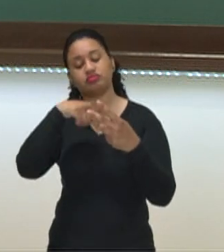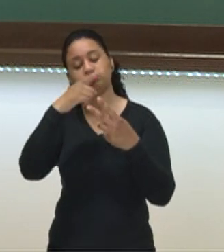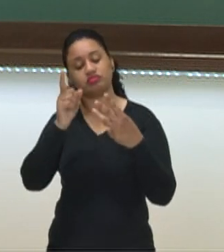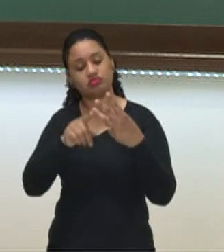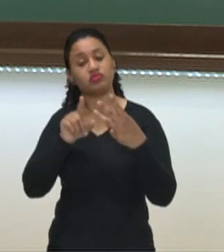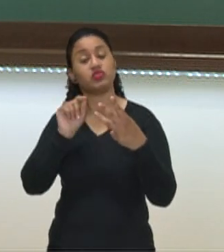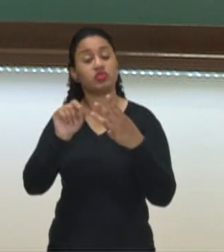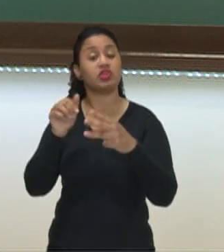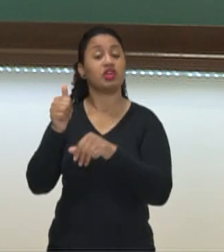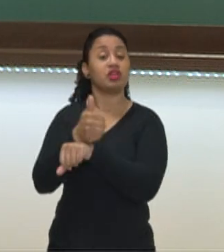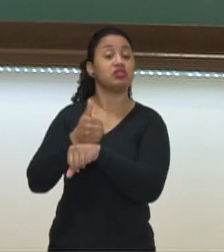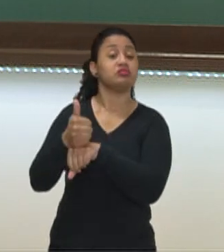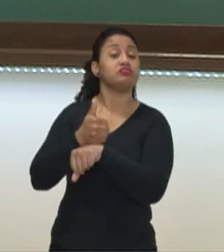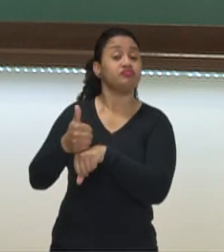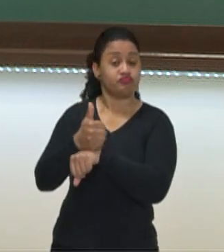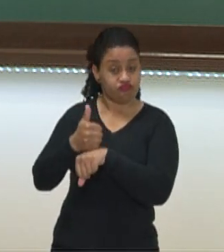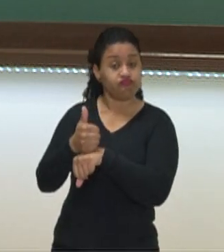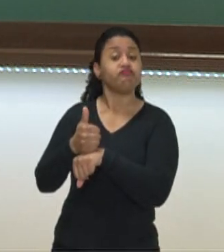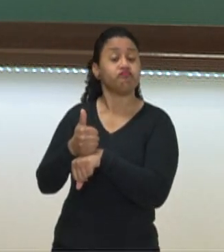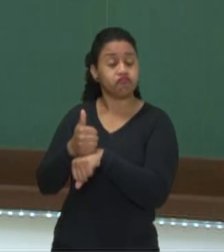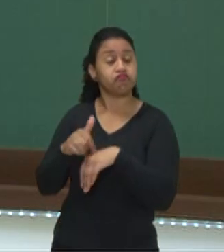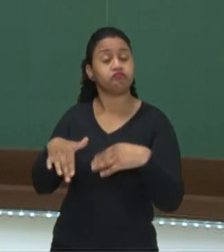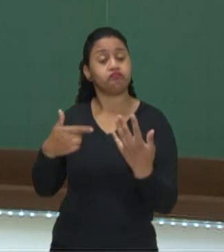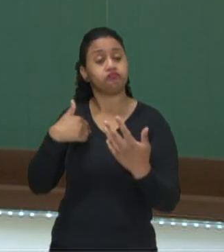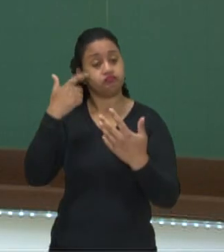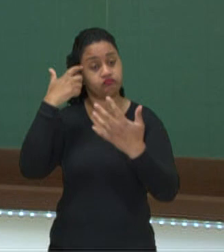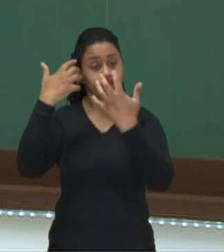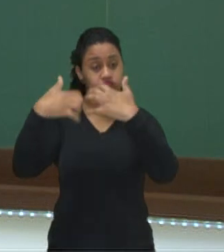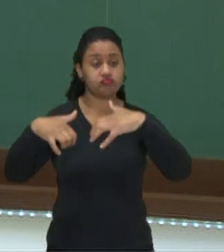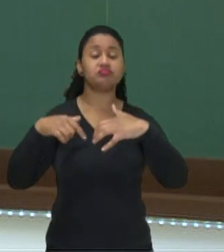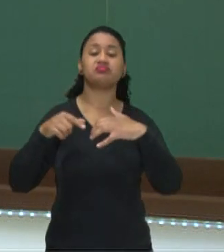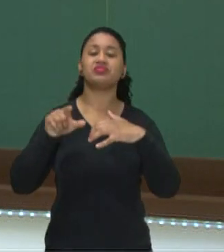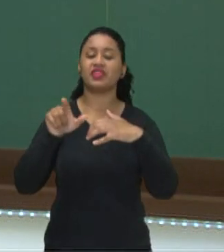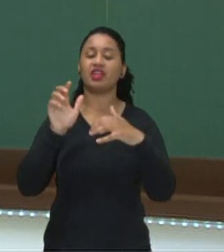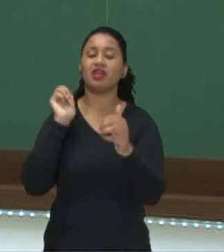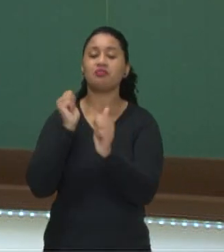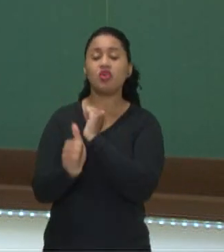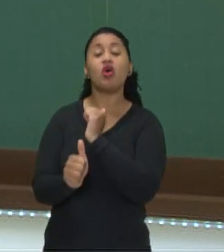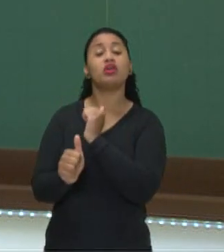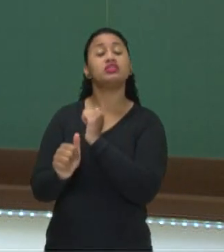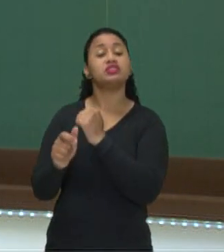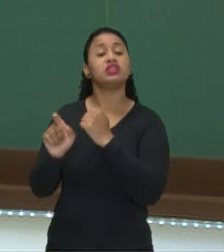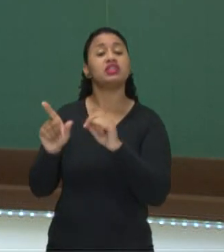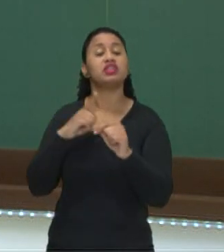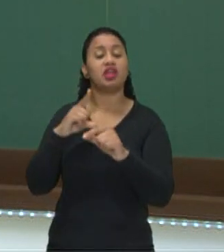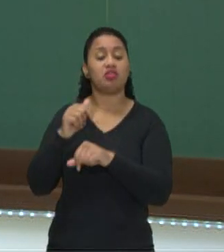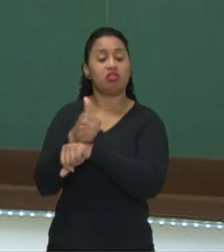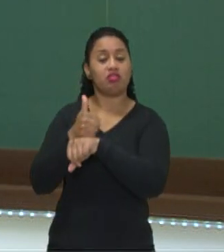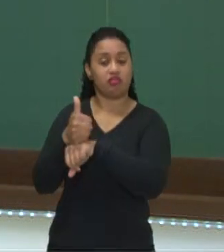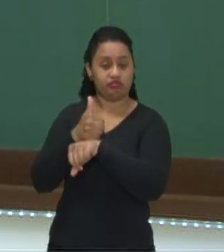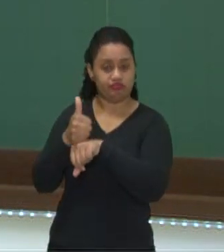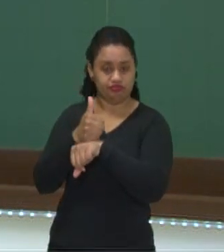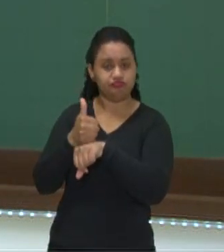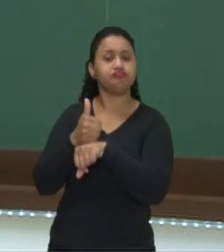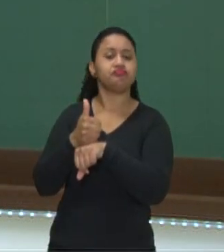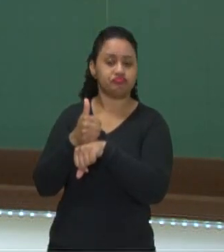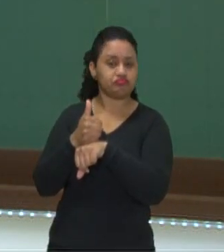a profissionalização. Então, quando eu penso nessa modalidade sendo esporte, tem a questão da profissionalização.